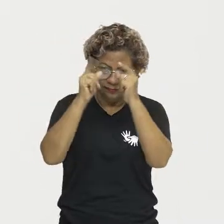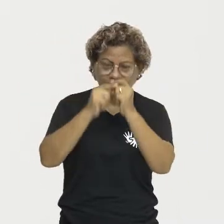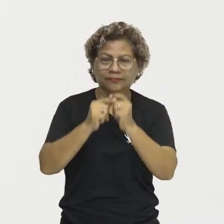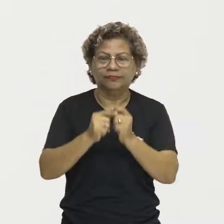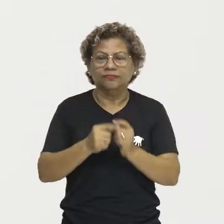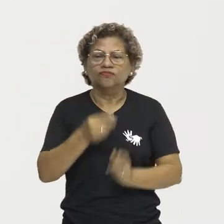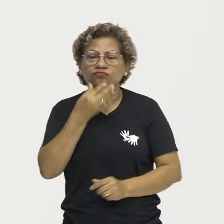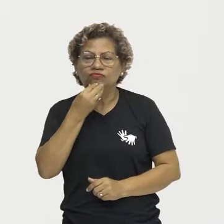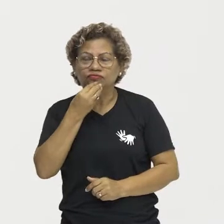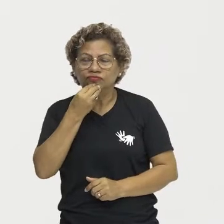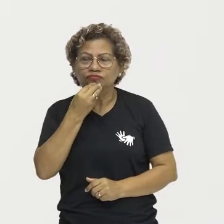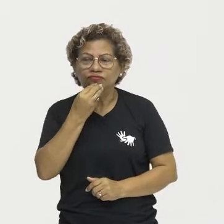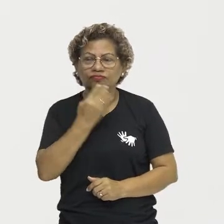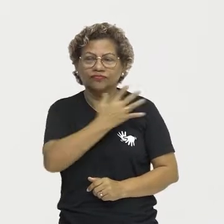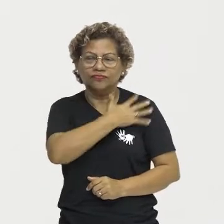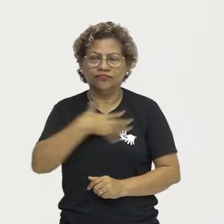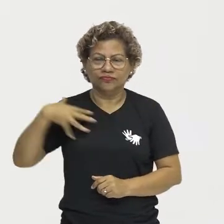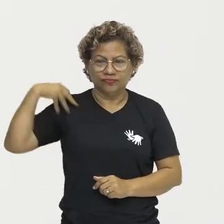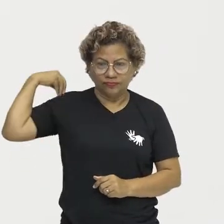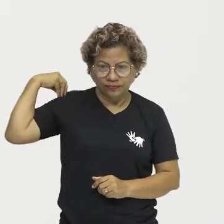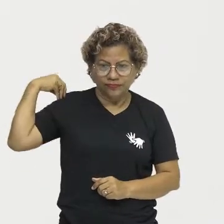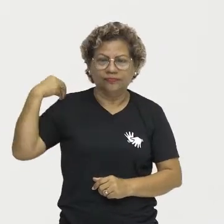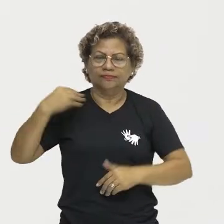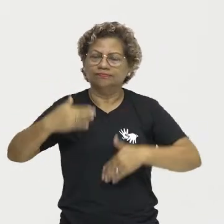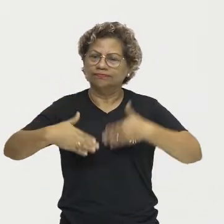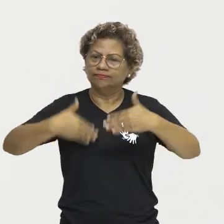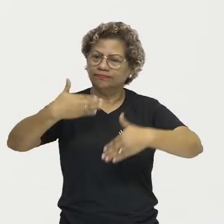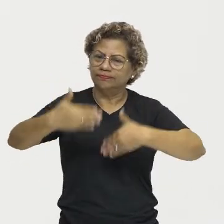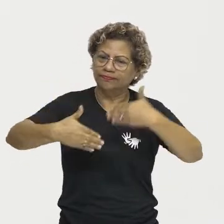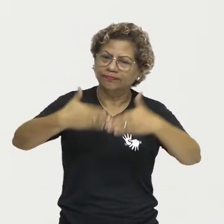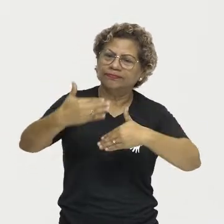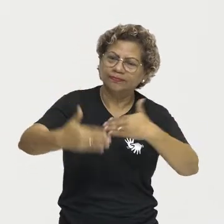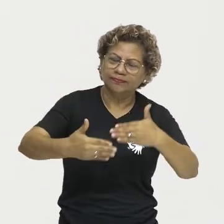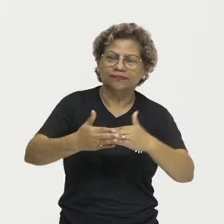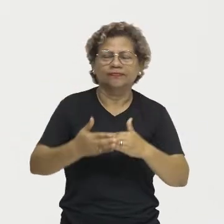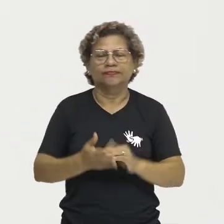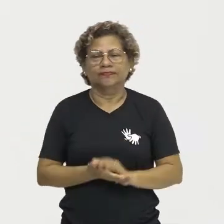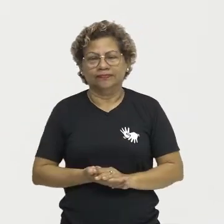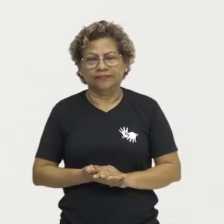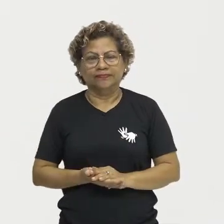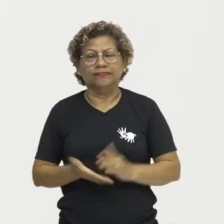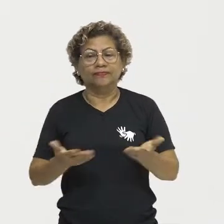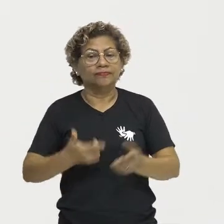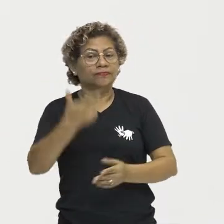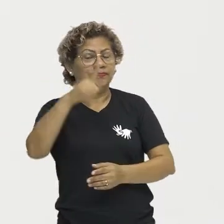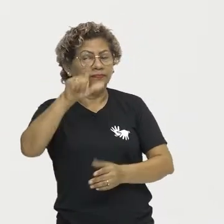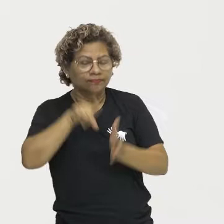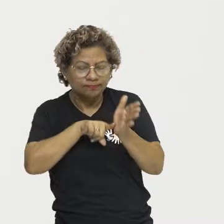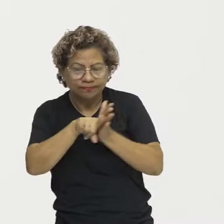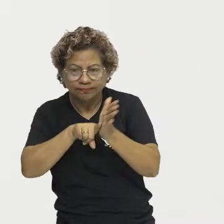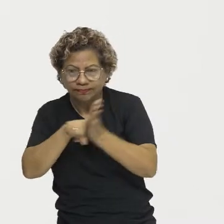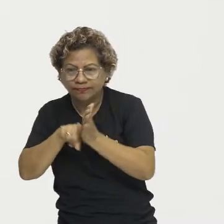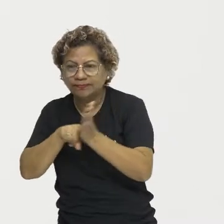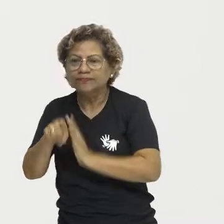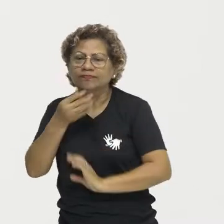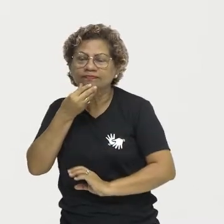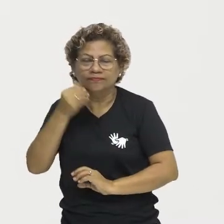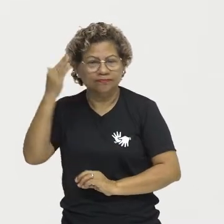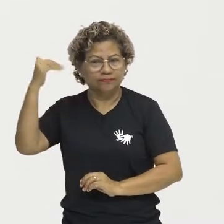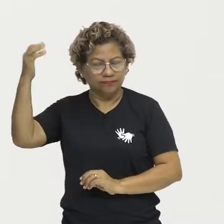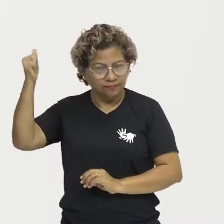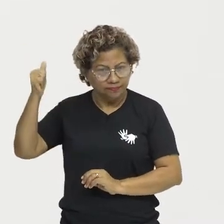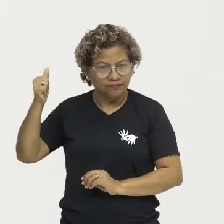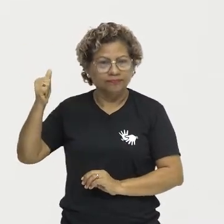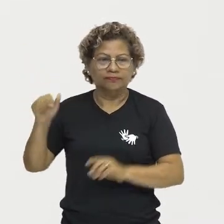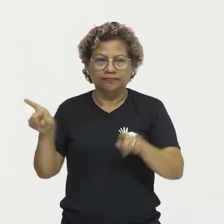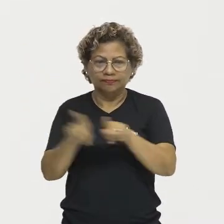Aristóteles. E aí veio evoluindo, né, até chegar em Galileu Galilei, né, depois de muito tempo, claro,